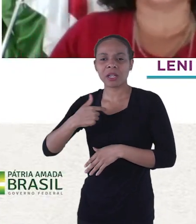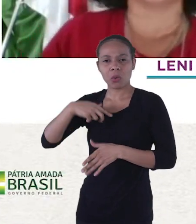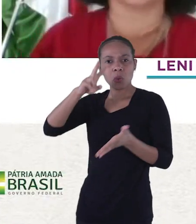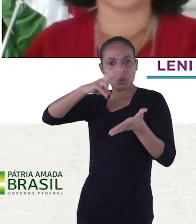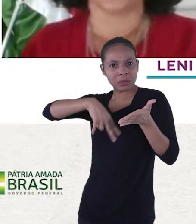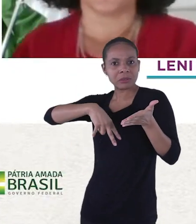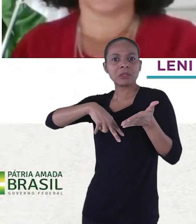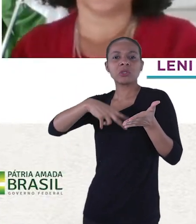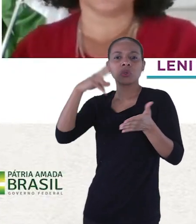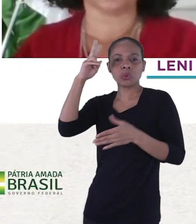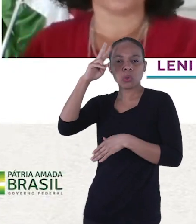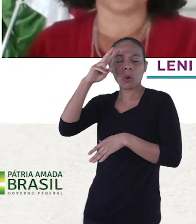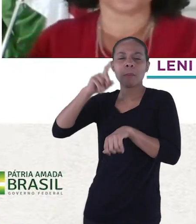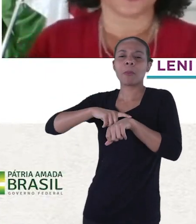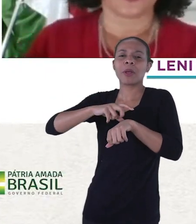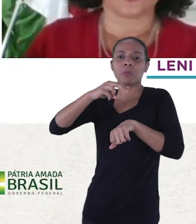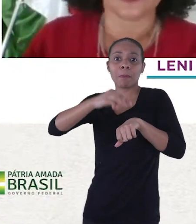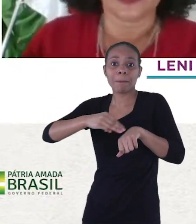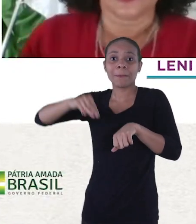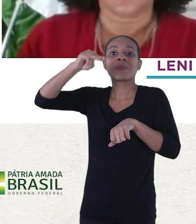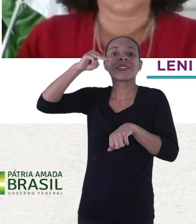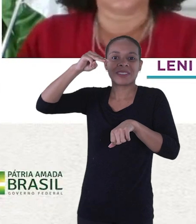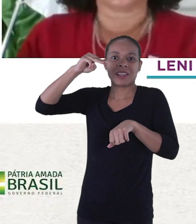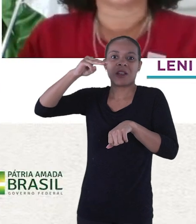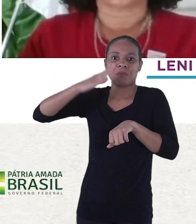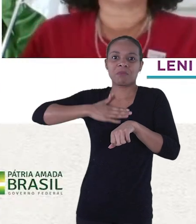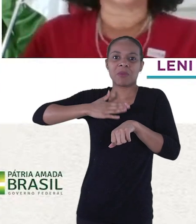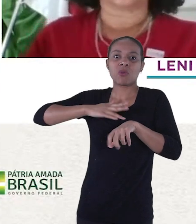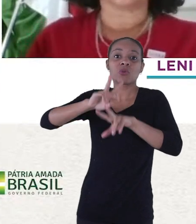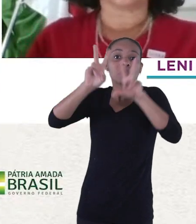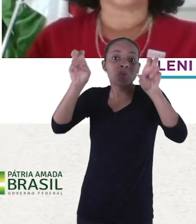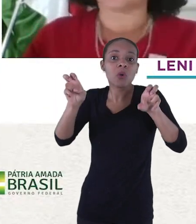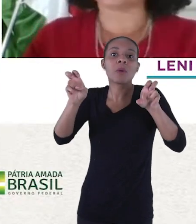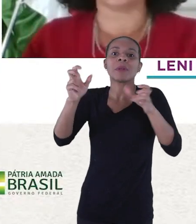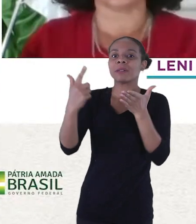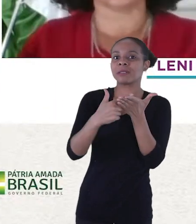mestrado em literatura brasileira e eu resolvi estudar as